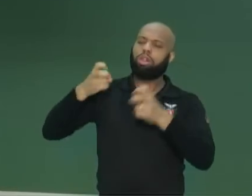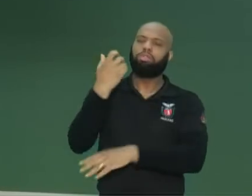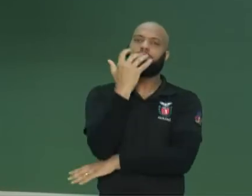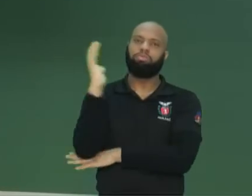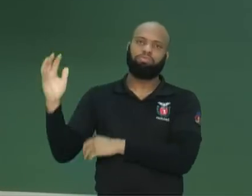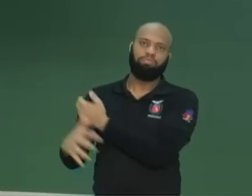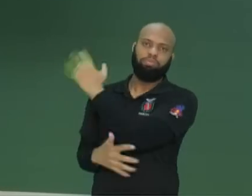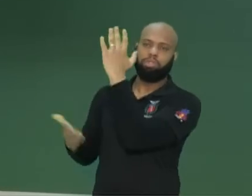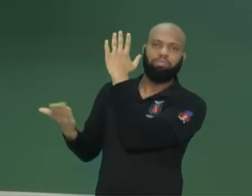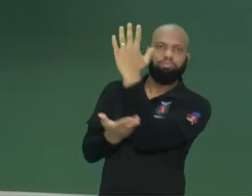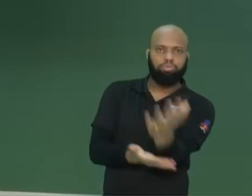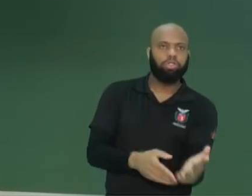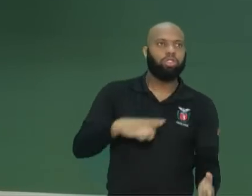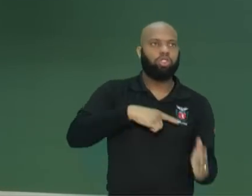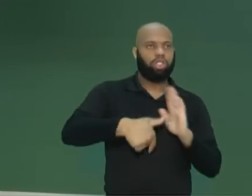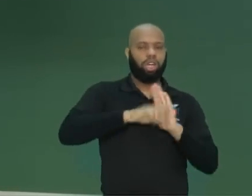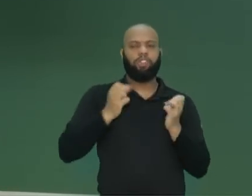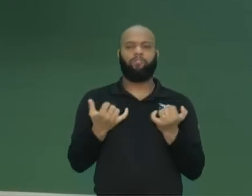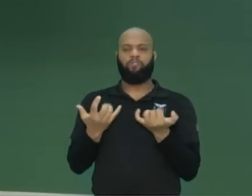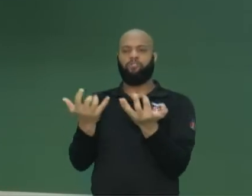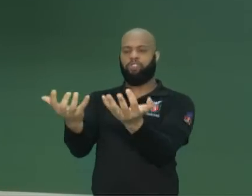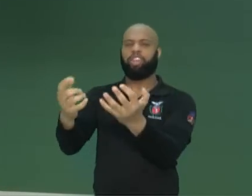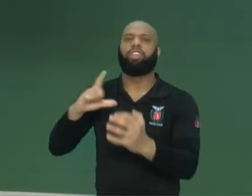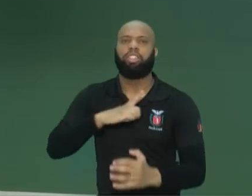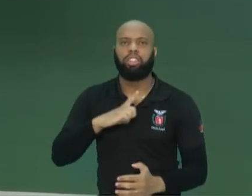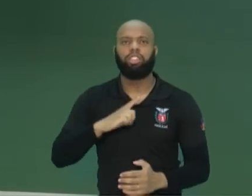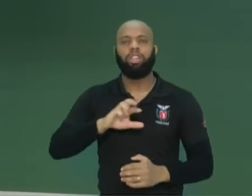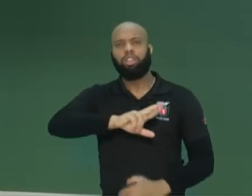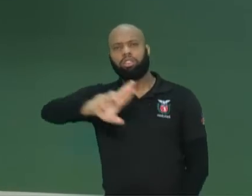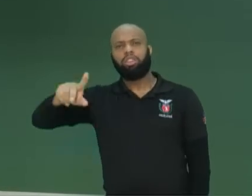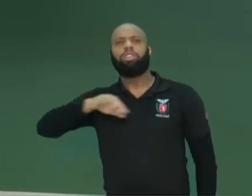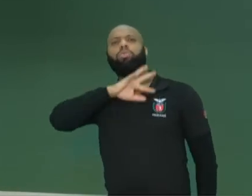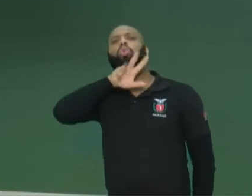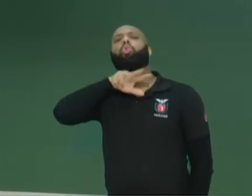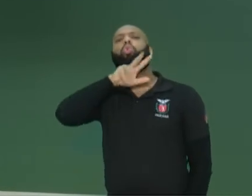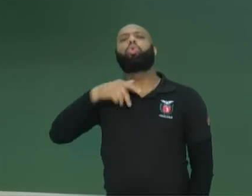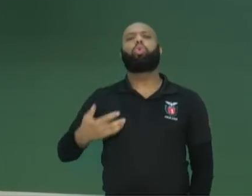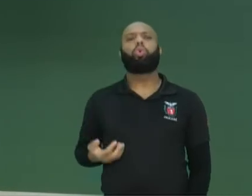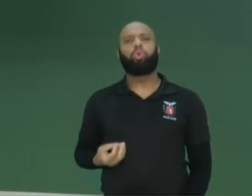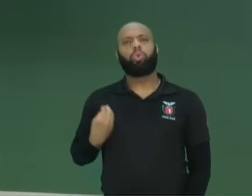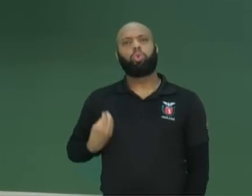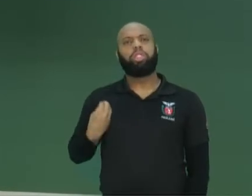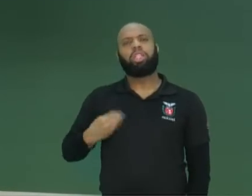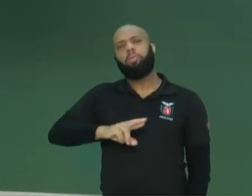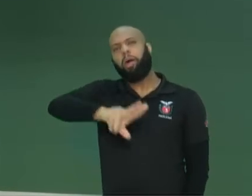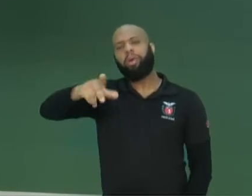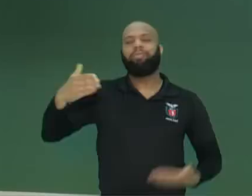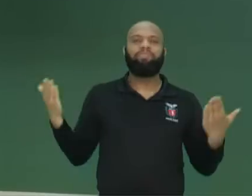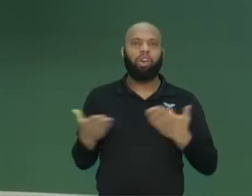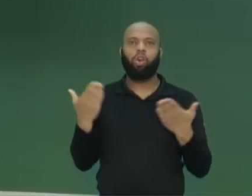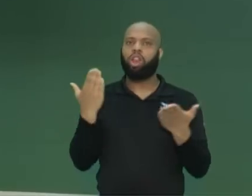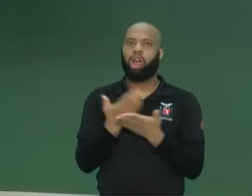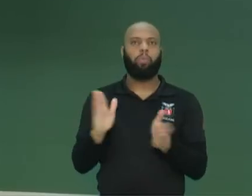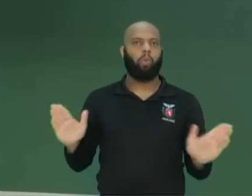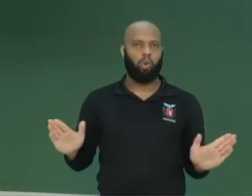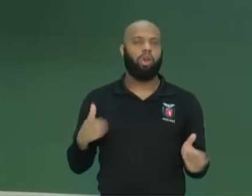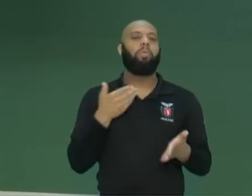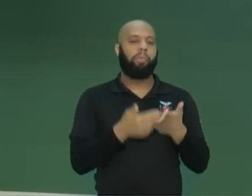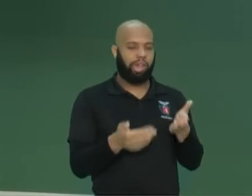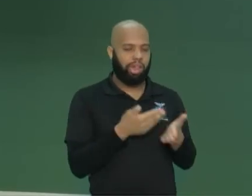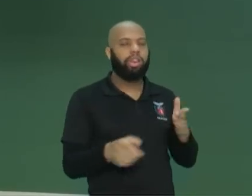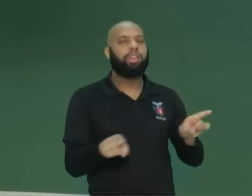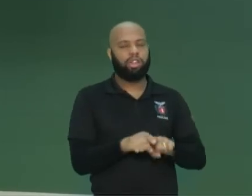era ocupado ali por vegetação e por diferentes espécies animais e vegetais, agora não vai ser mais. Então aí nós vamos ter ali a perda